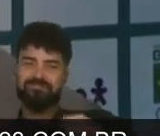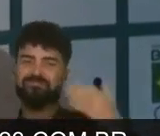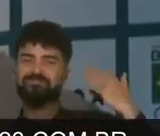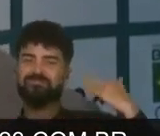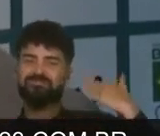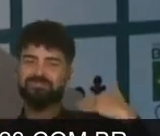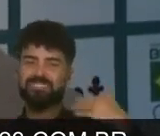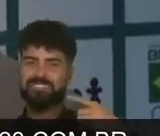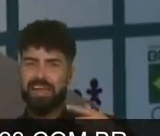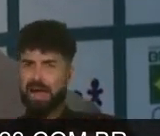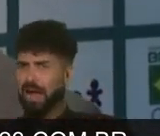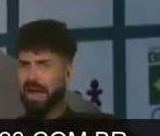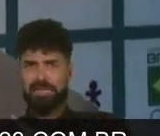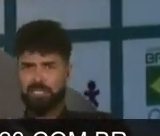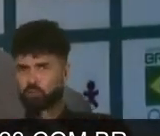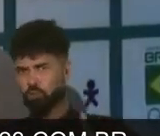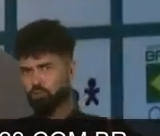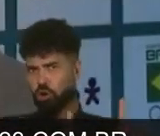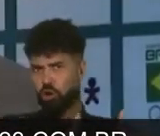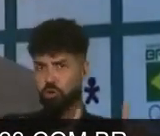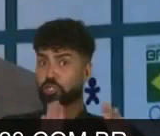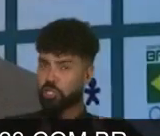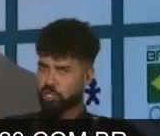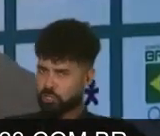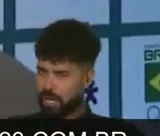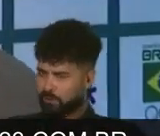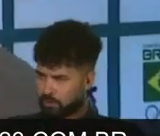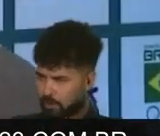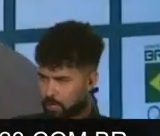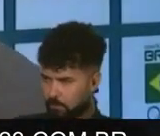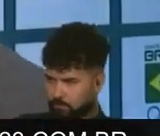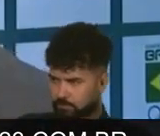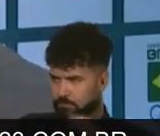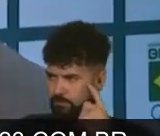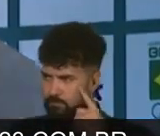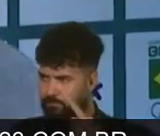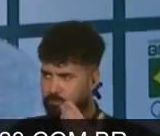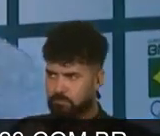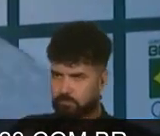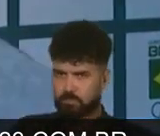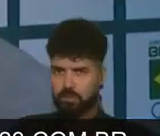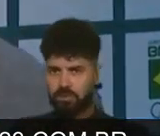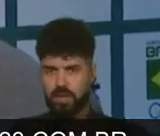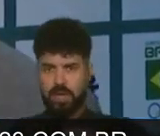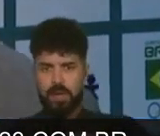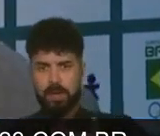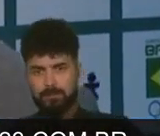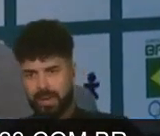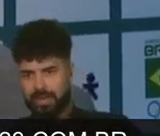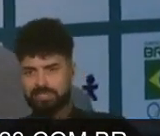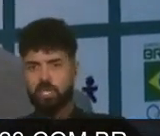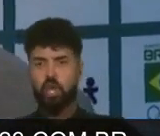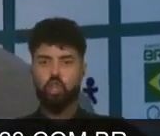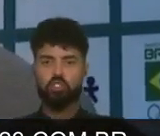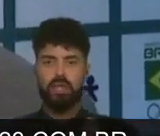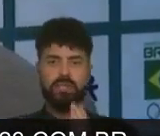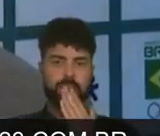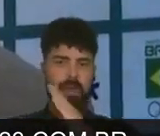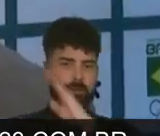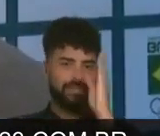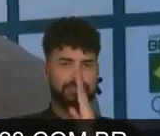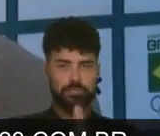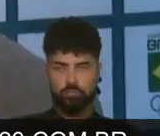Nós já estávamos trabalhando as possibilidades de um de um de uma base para o nosso time Brasil